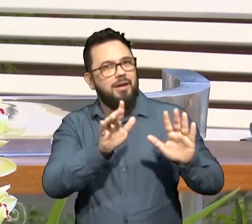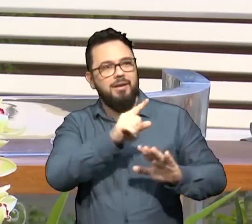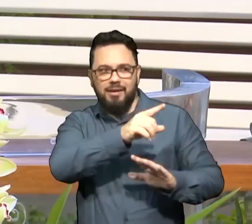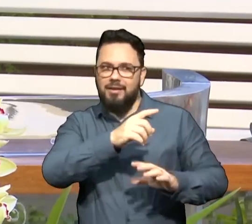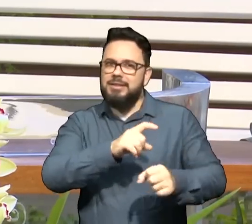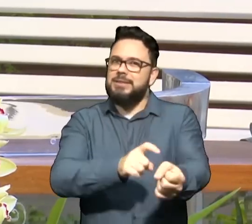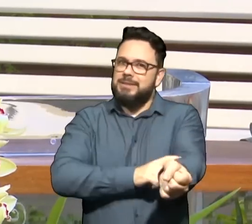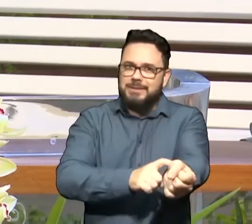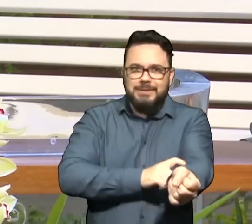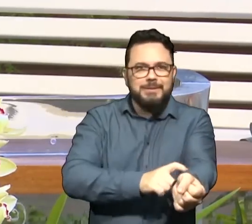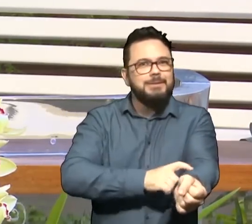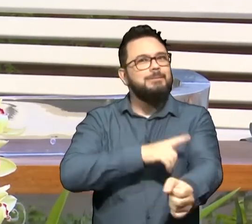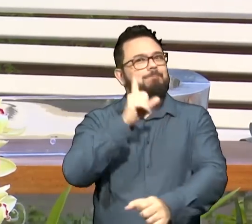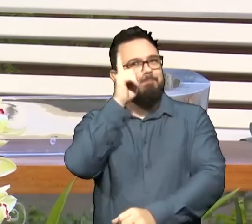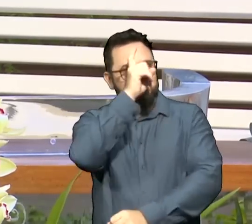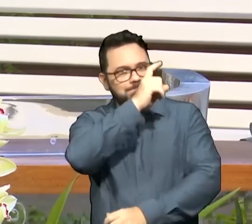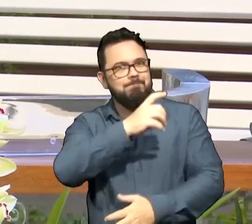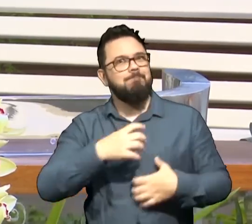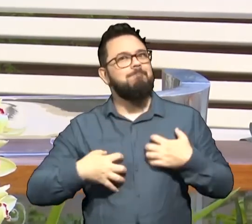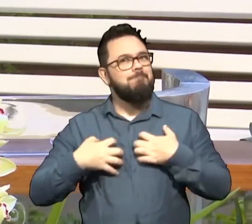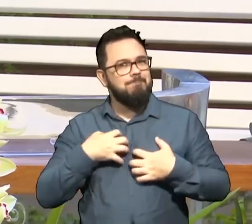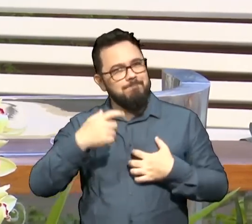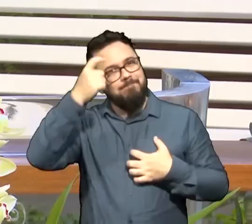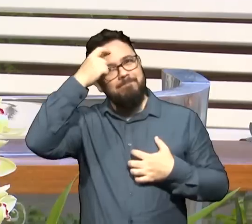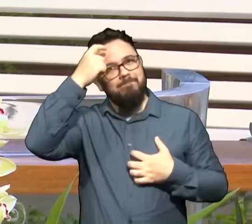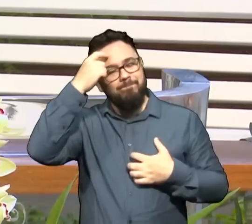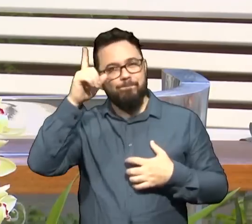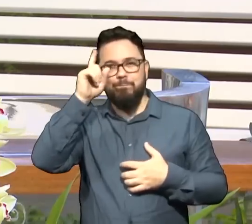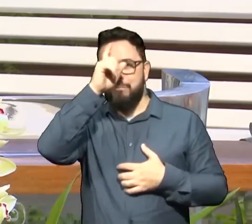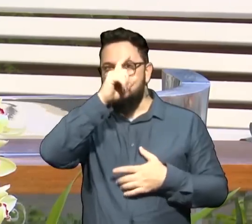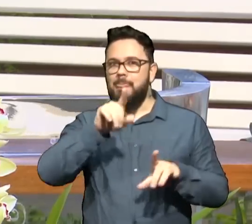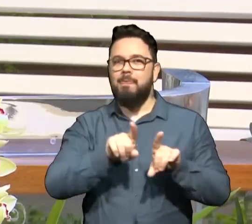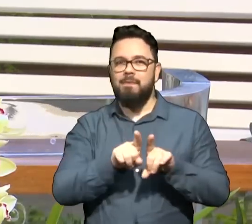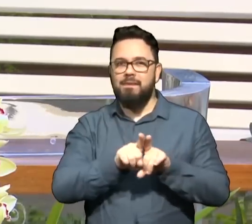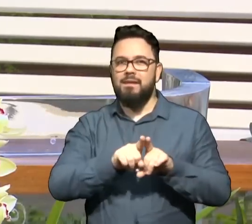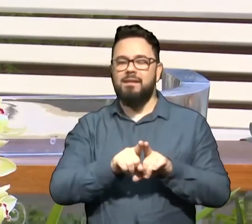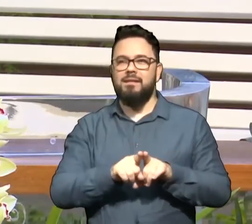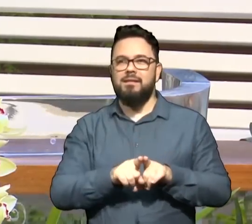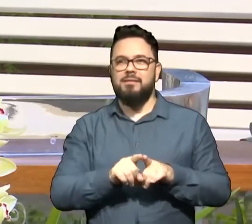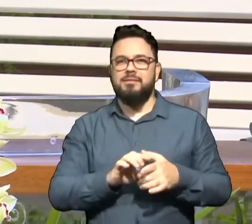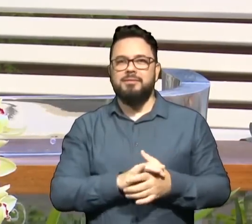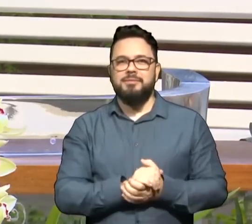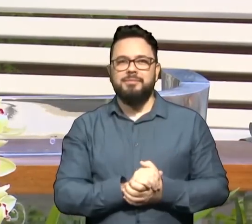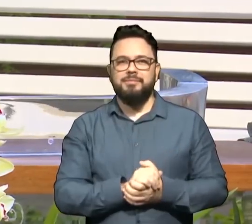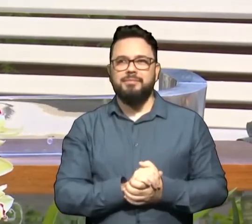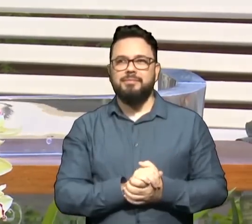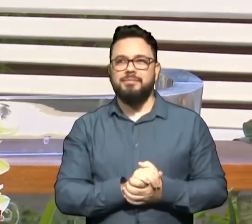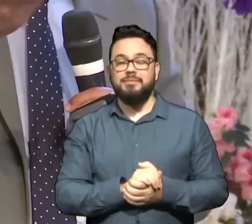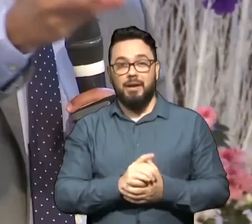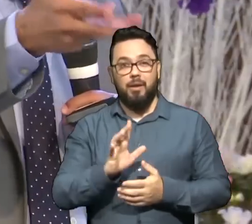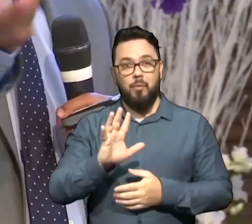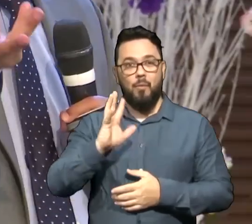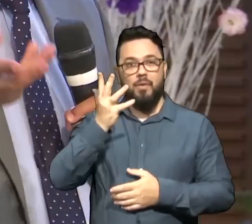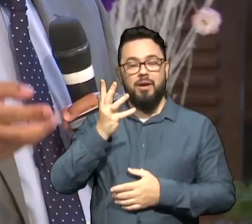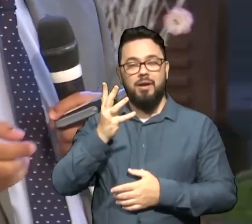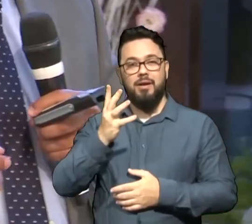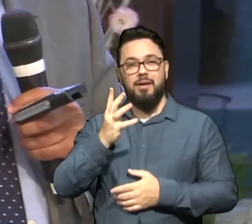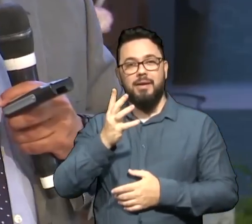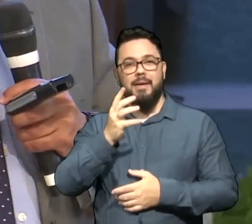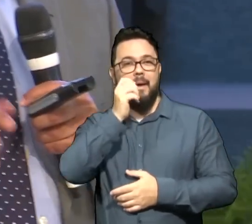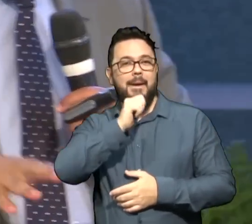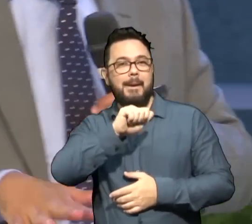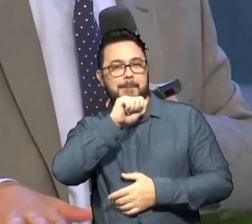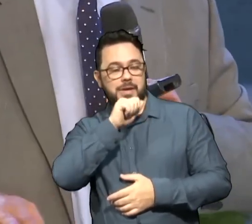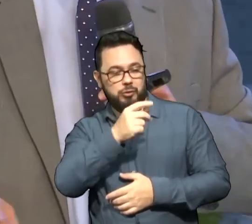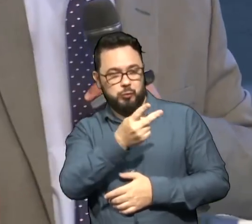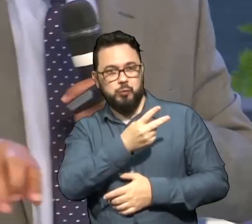teve que domar a personalidade dele o caráter dele na marra houve um episódio que a mãe de Tiago e João chegou a